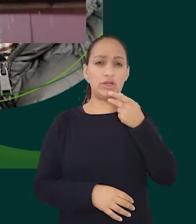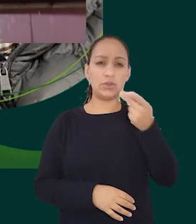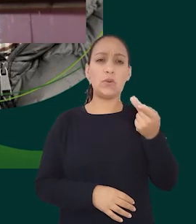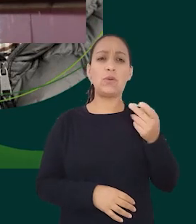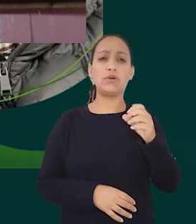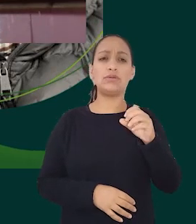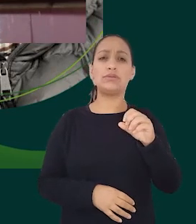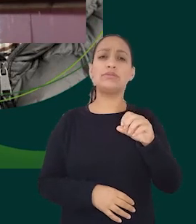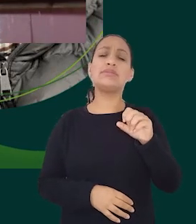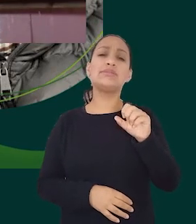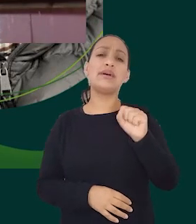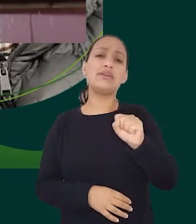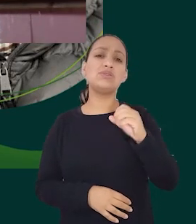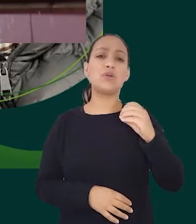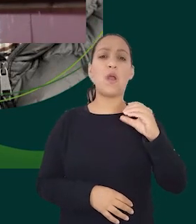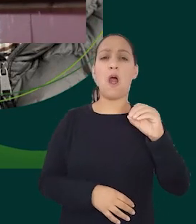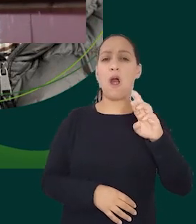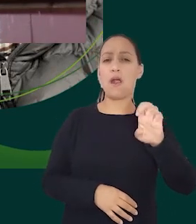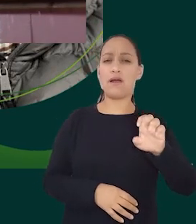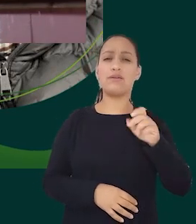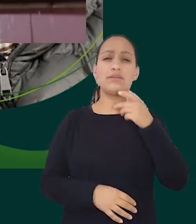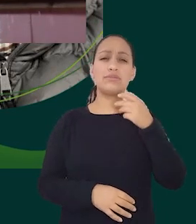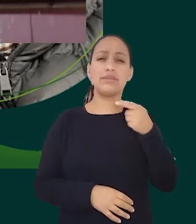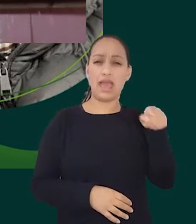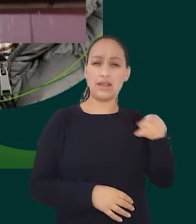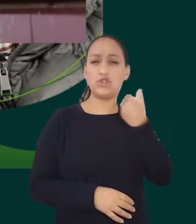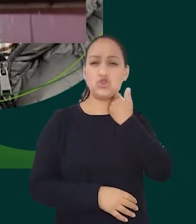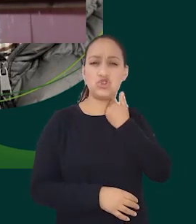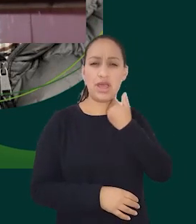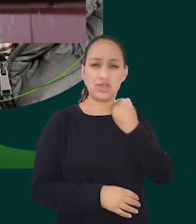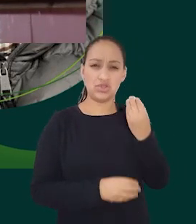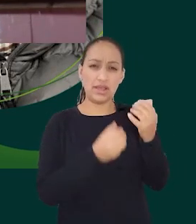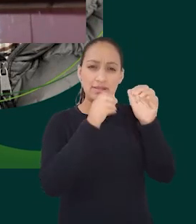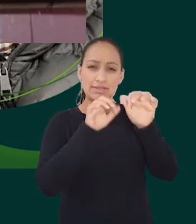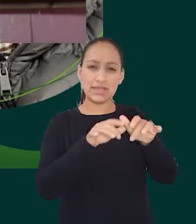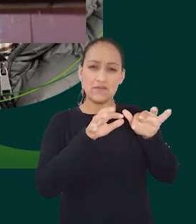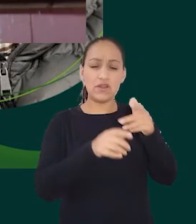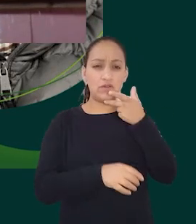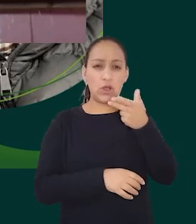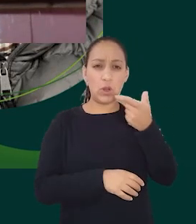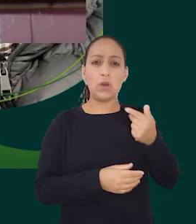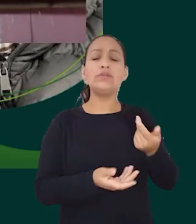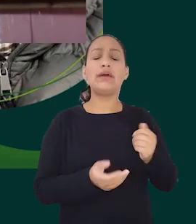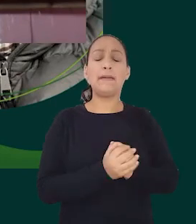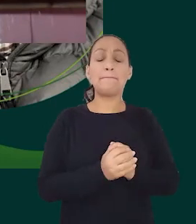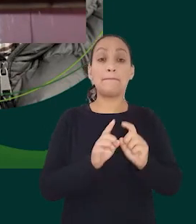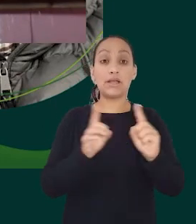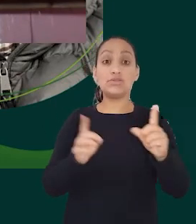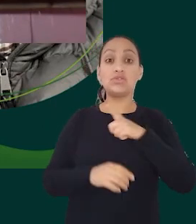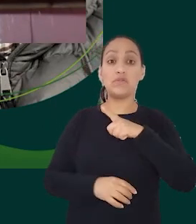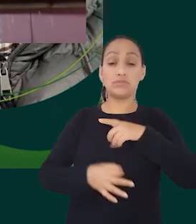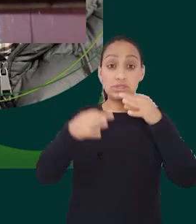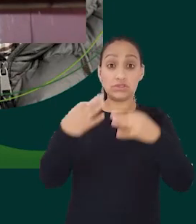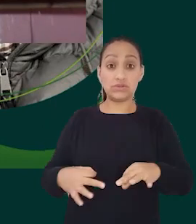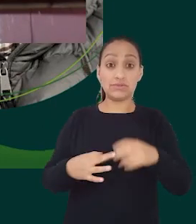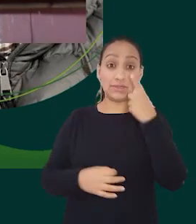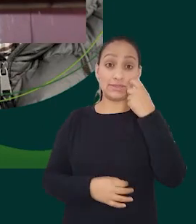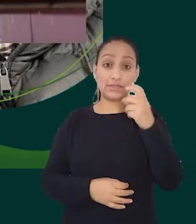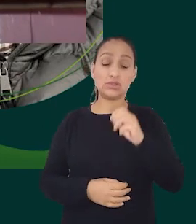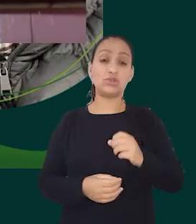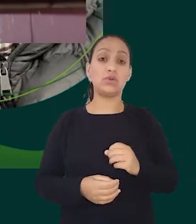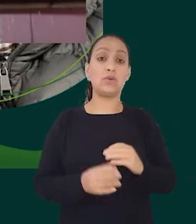score, a acurácia, dentre outros, e tivemos uma assertividade bem interessante. O volume de dados não era muito